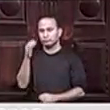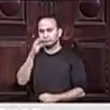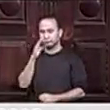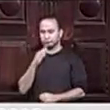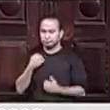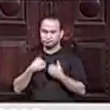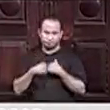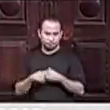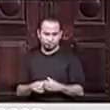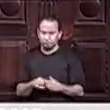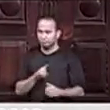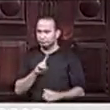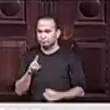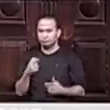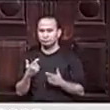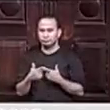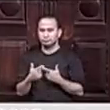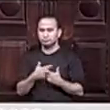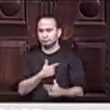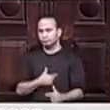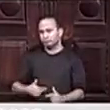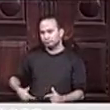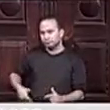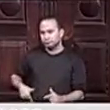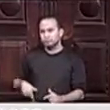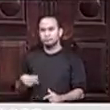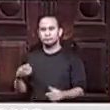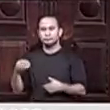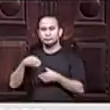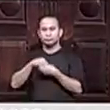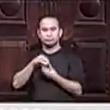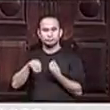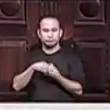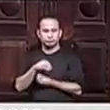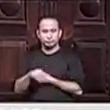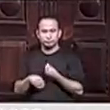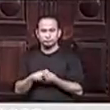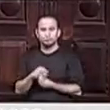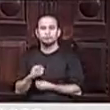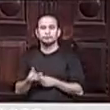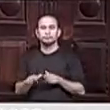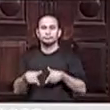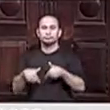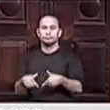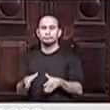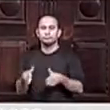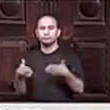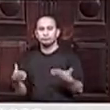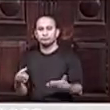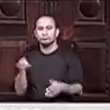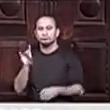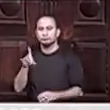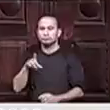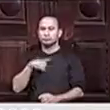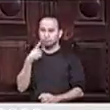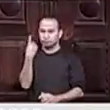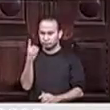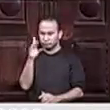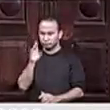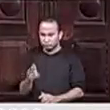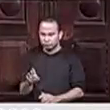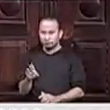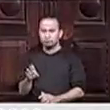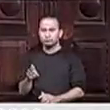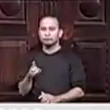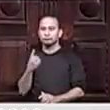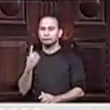procede, pois esse governo está dentro de um bunker, de uma trincheira, da qual só tem um único objetivo e